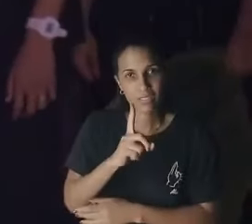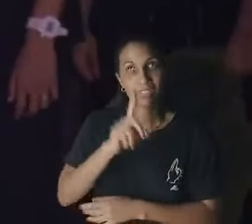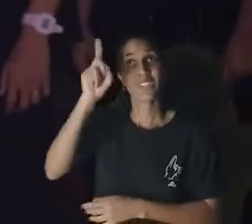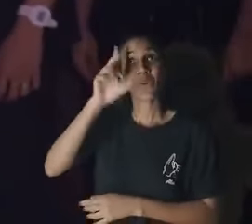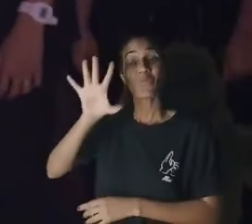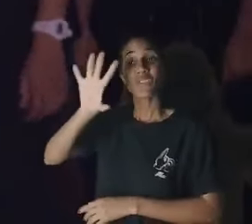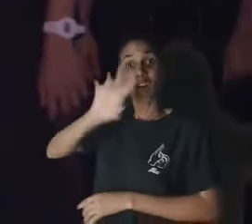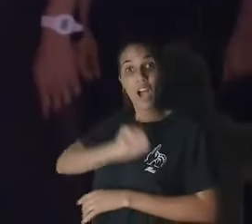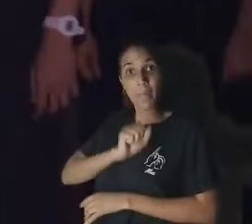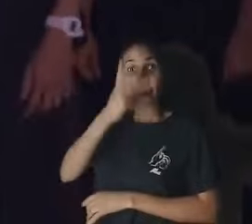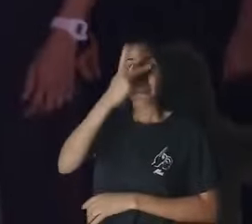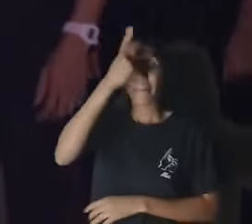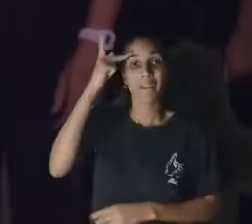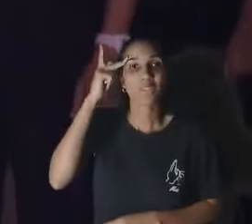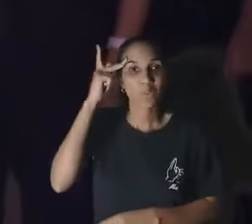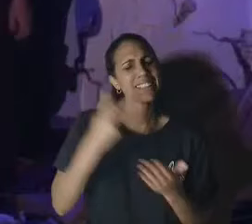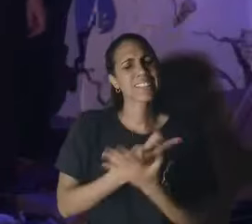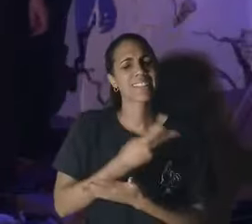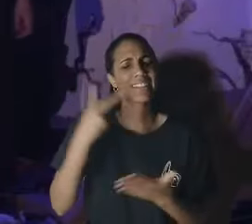Deus ama o ser humano.